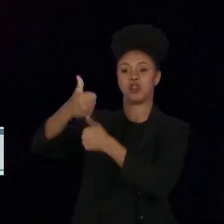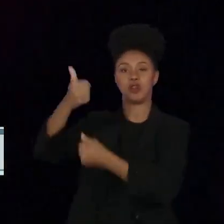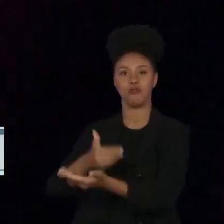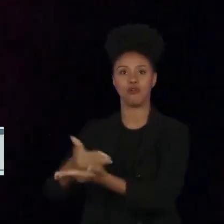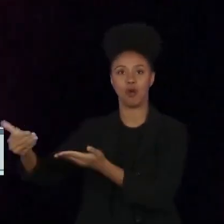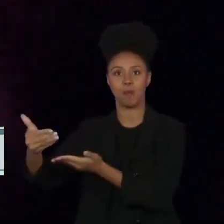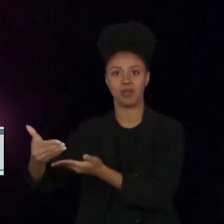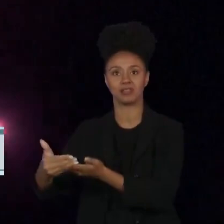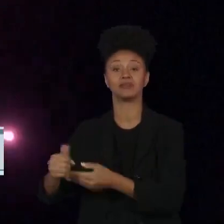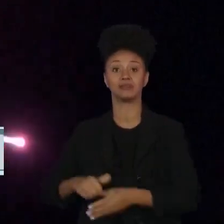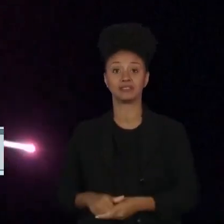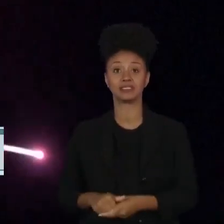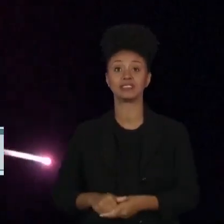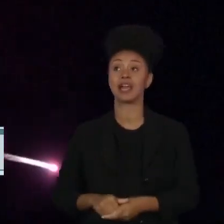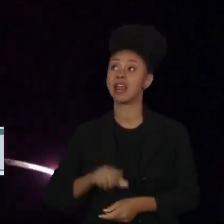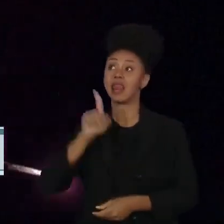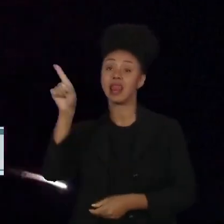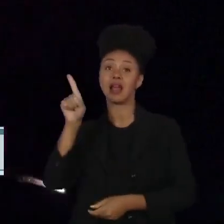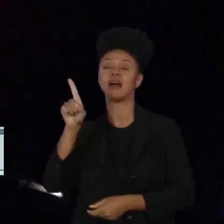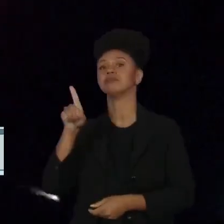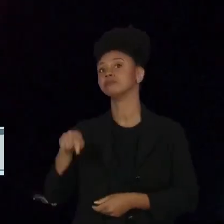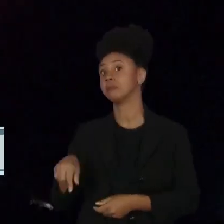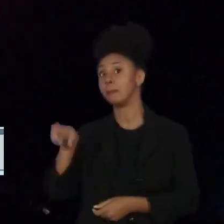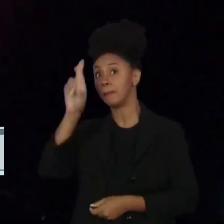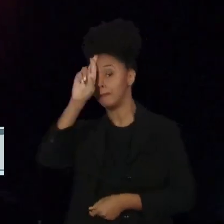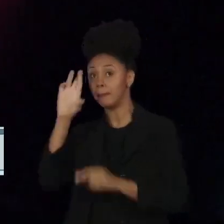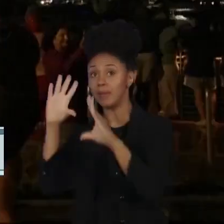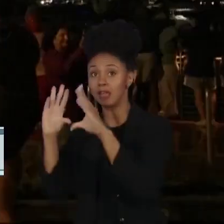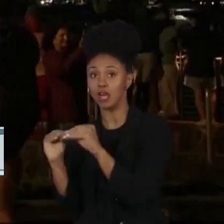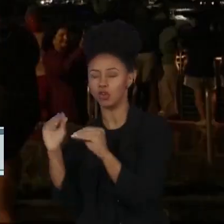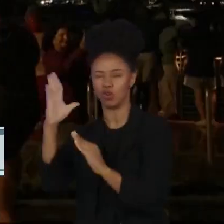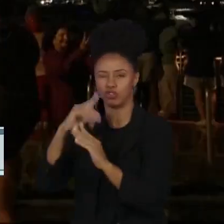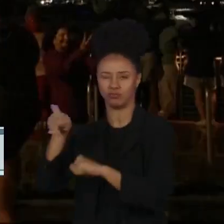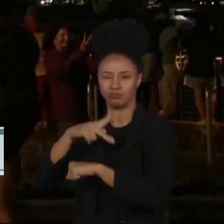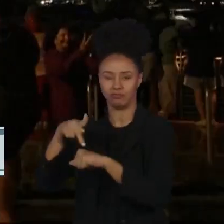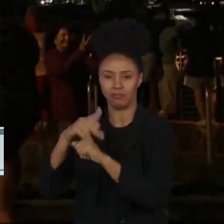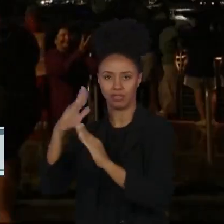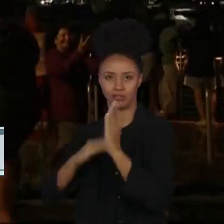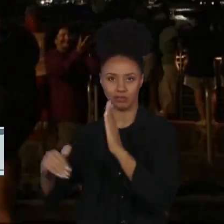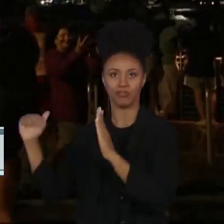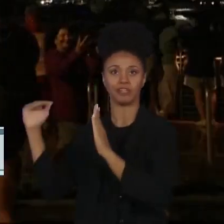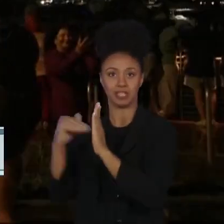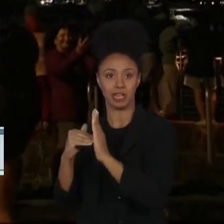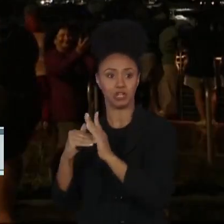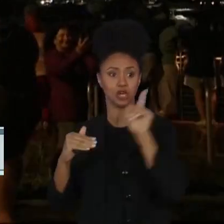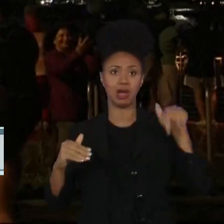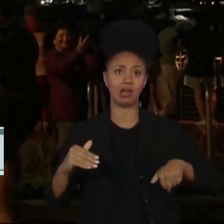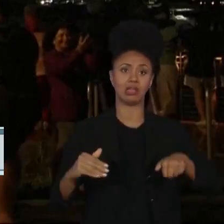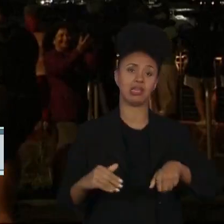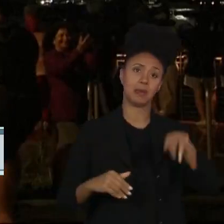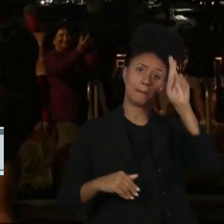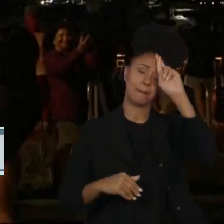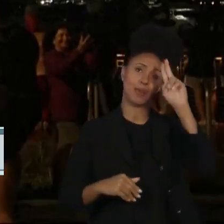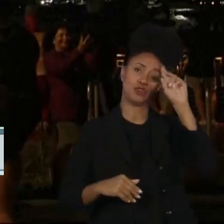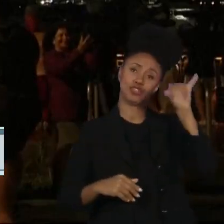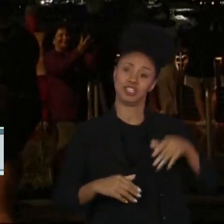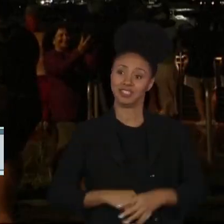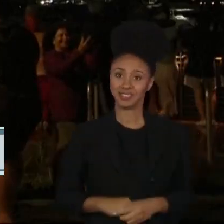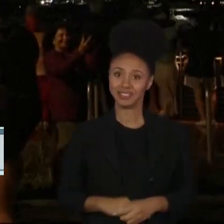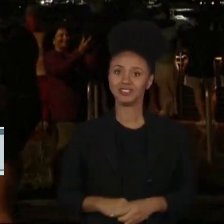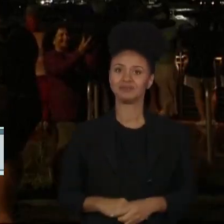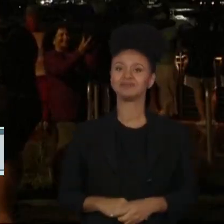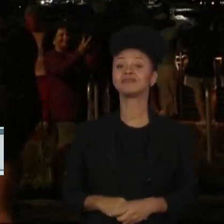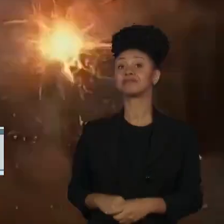dezembro, já era meia-noite na Nova Zelândia. Tradicionalmente, a festa é em torno da Sky Tower, na Baía